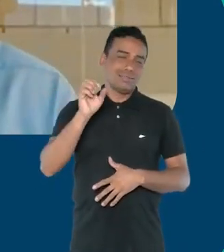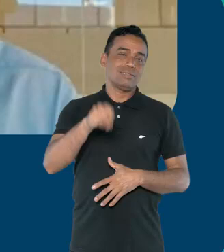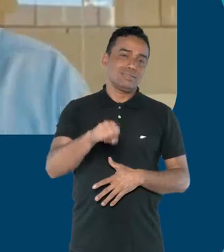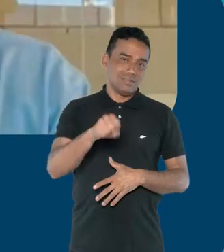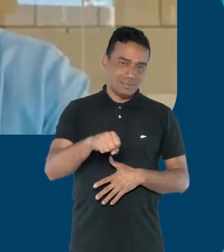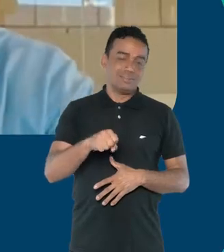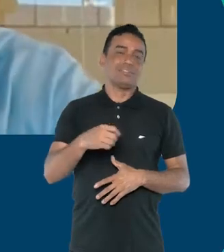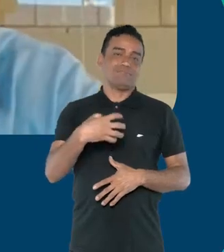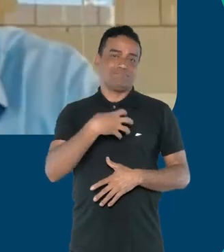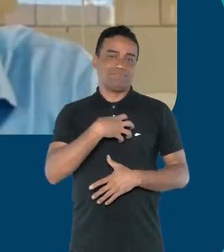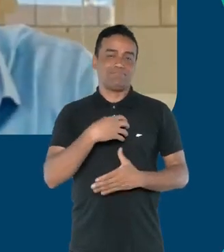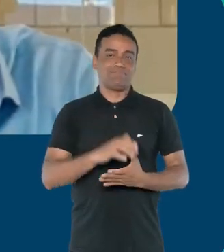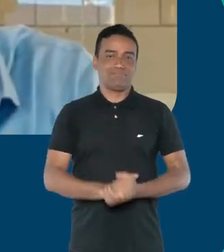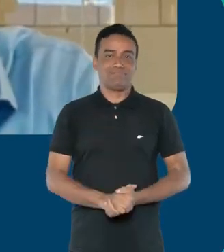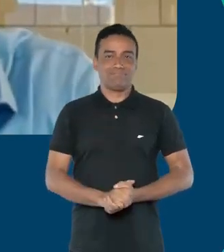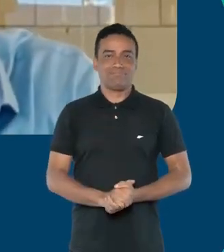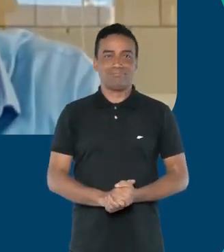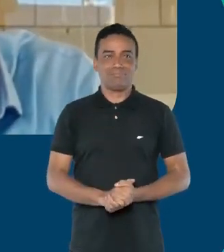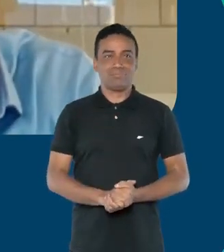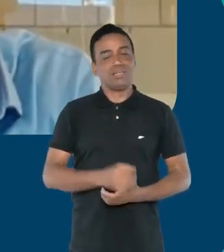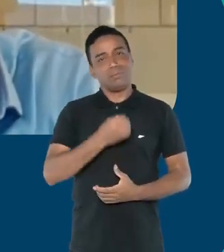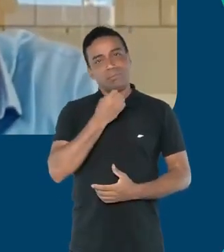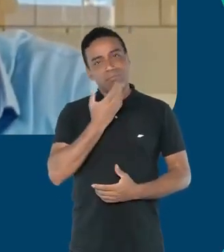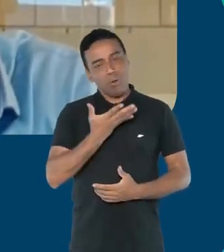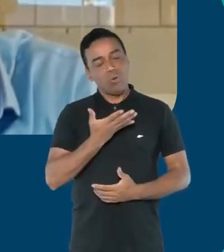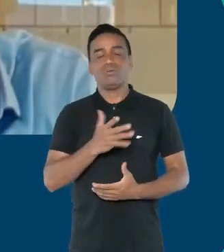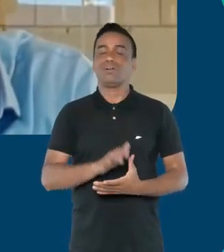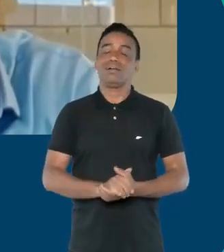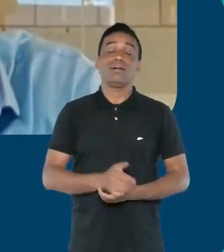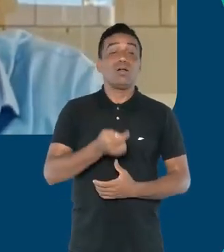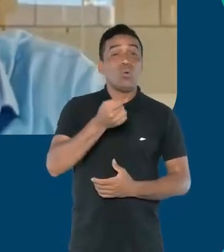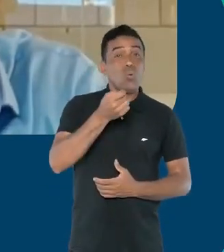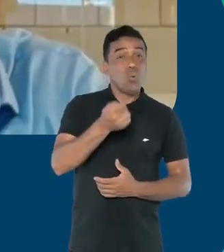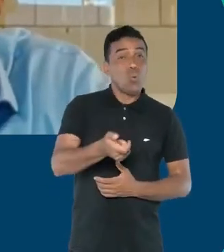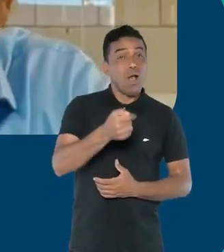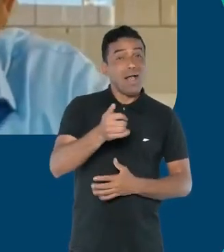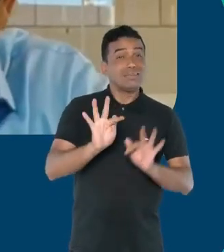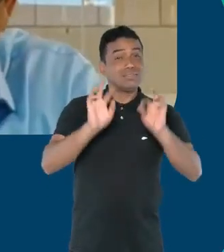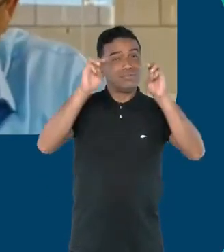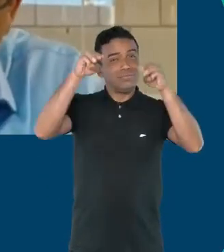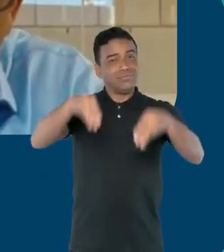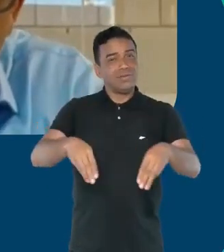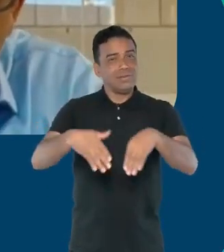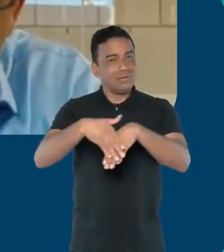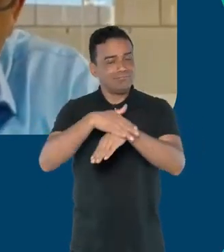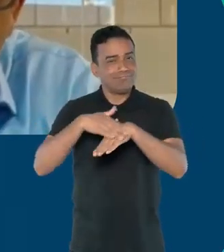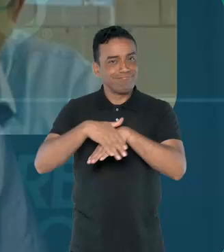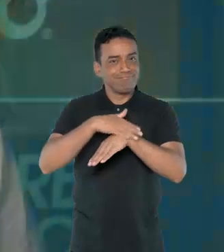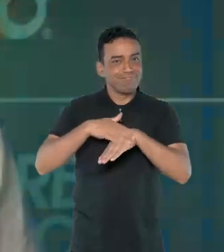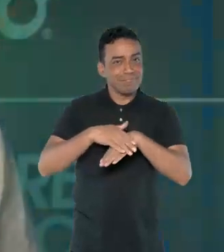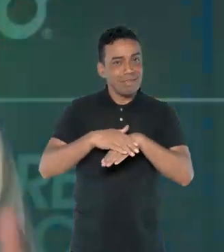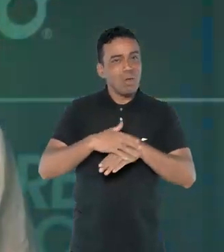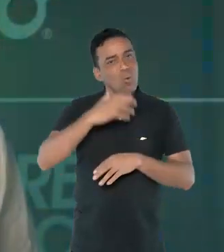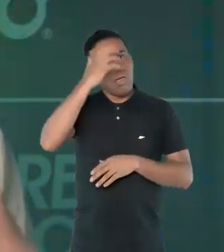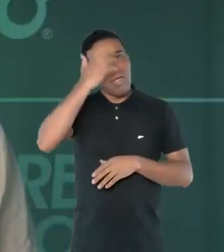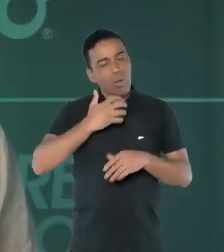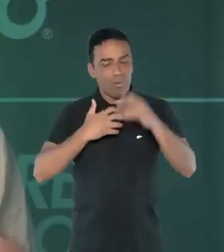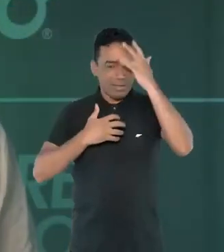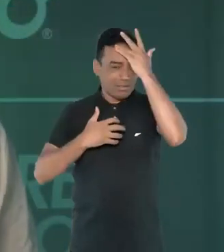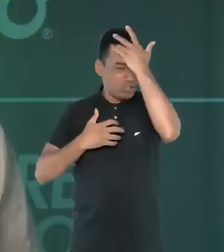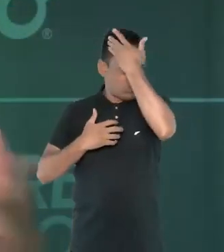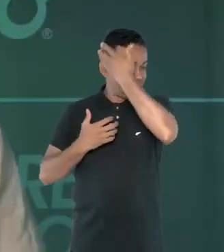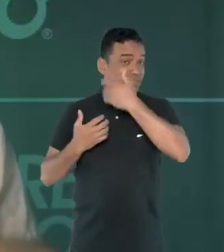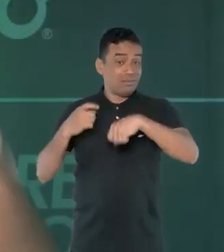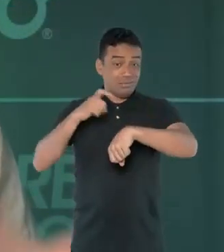dessa forma. Bom, Hamilton, a gente está caminhando para o fim da conversa e, assim, eu realmente não vi o tempo